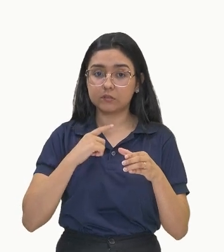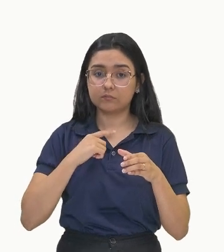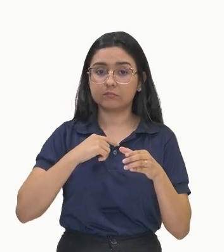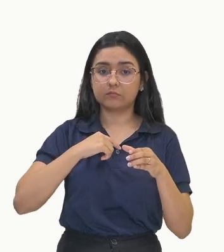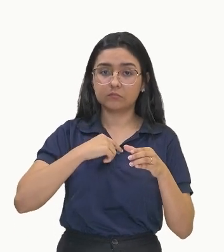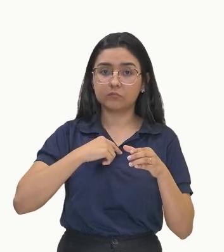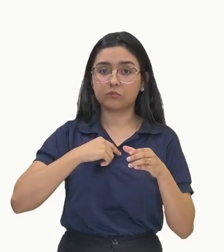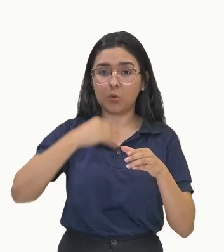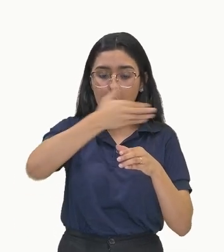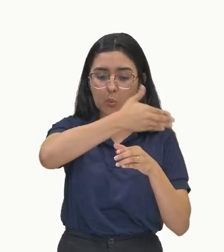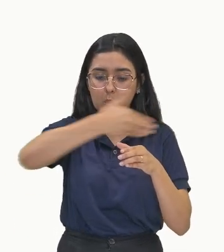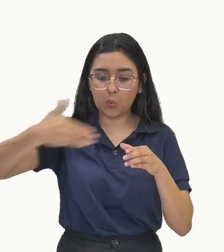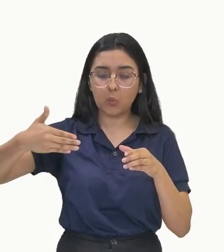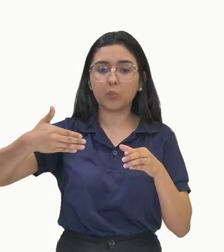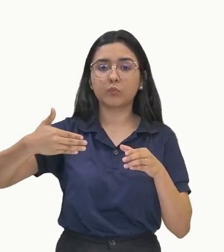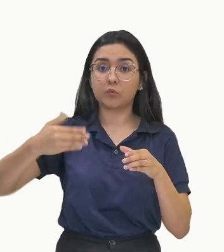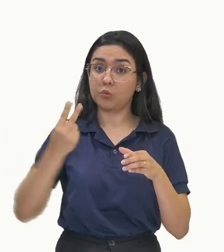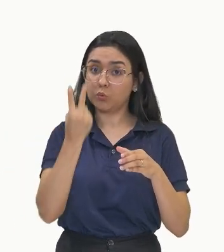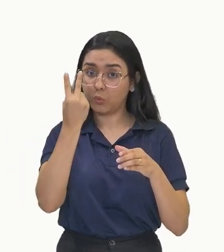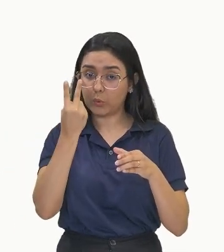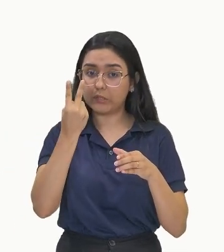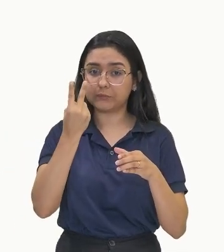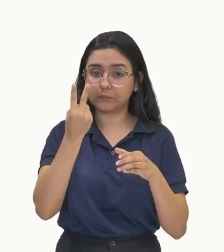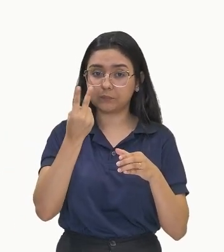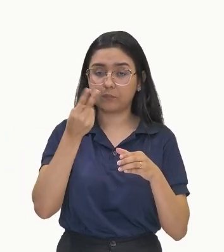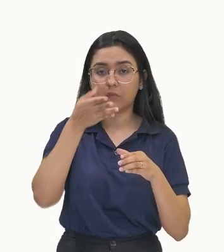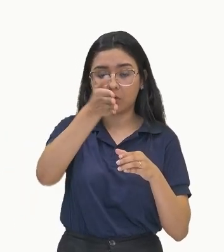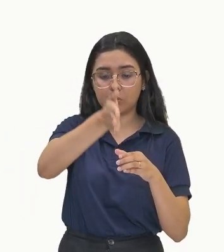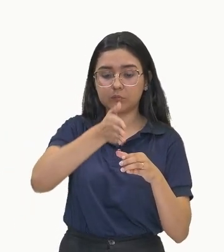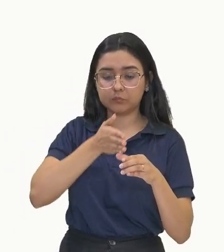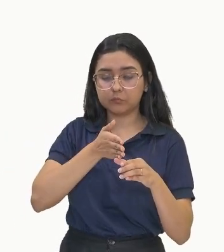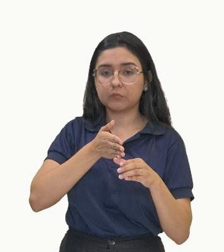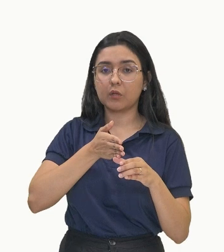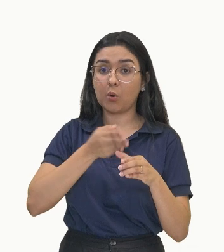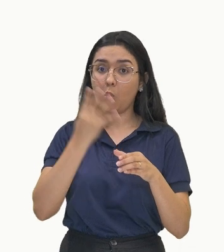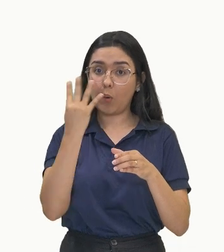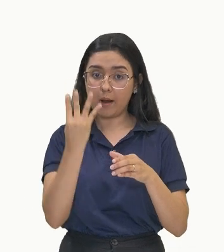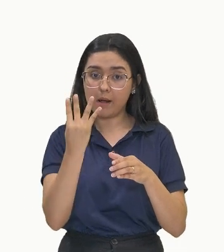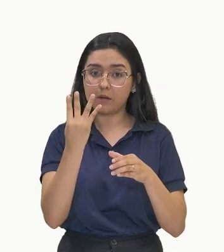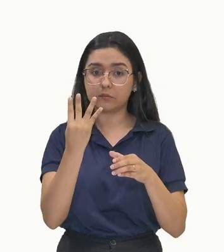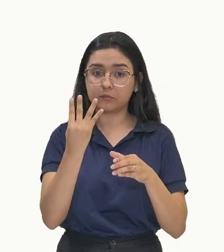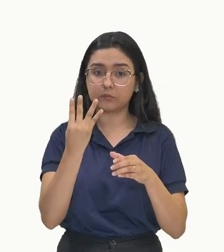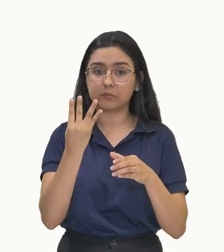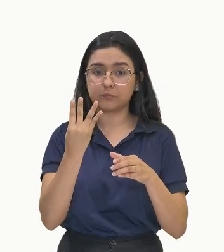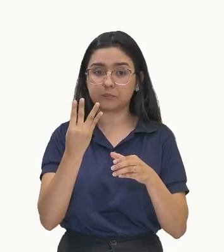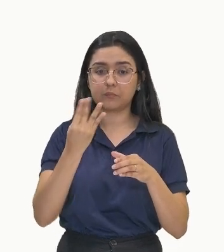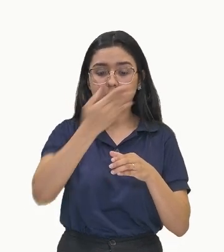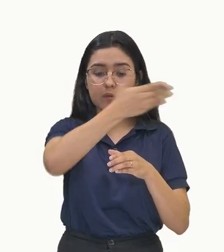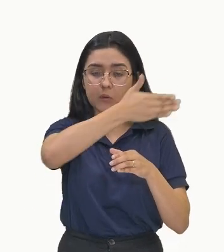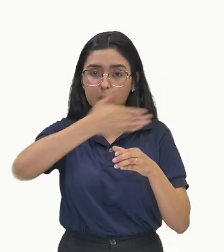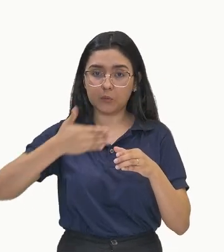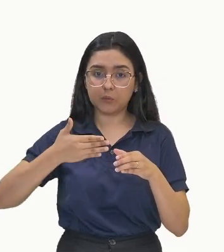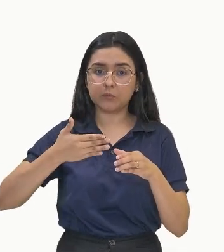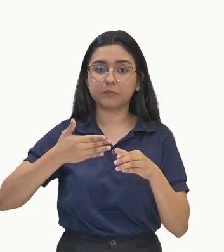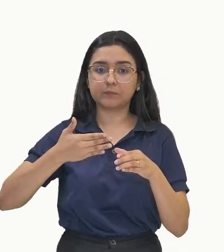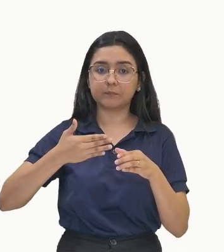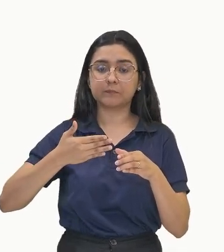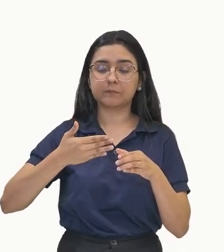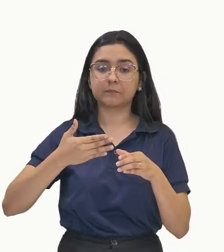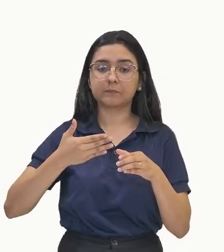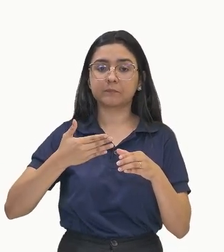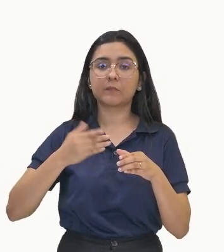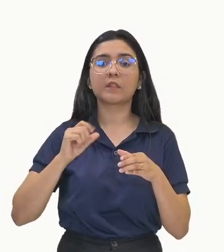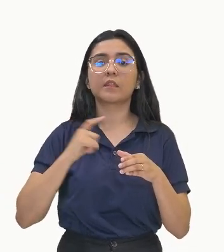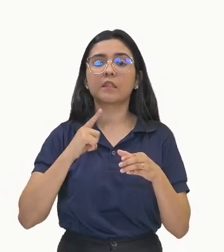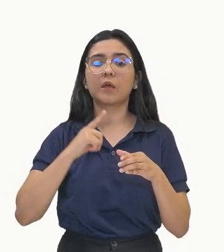um corte dá 2 fatias. 2 cortes dá 4. Mas esse corte aqui, a gente vai